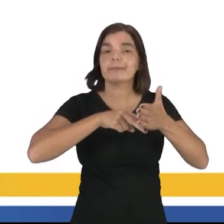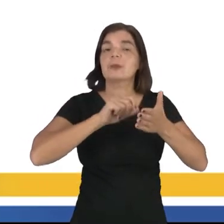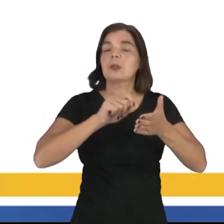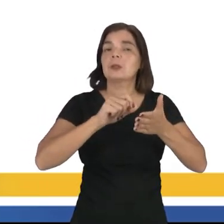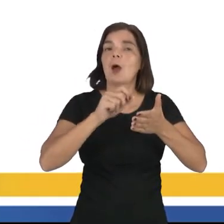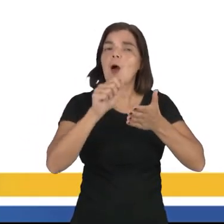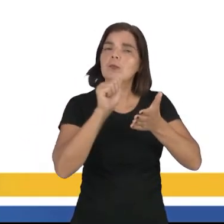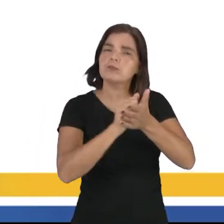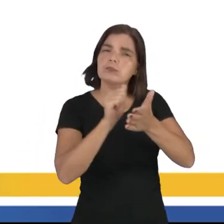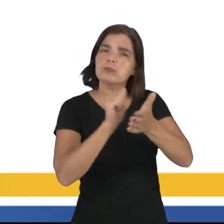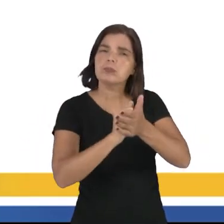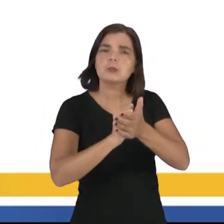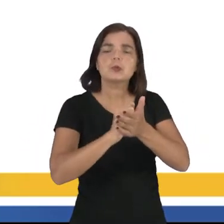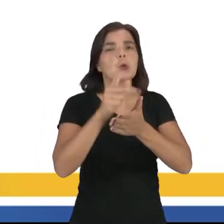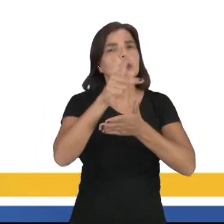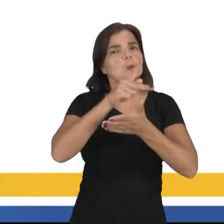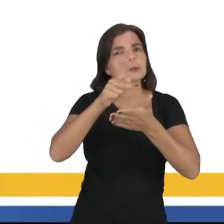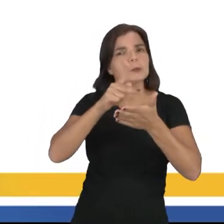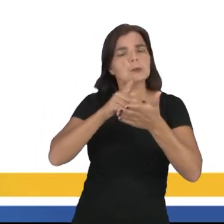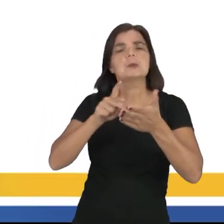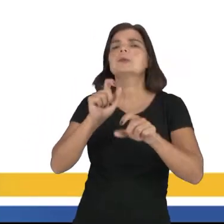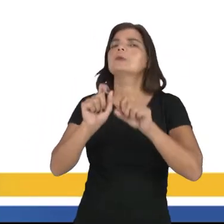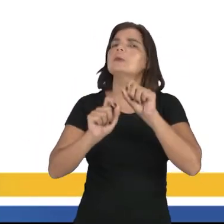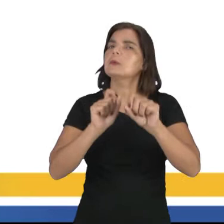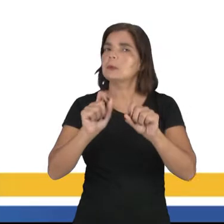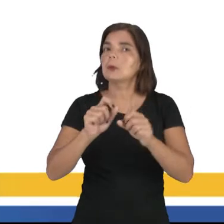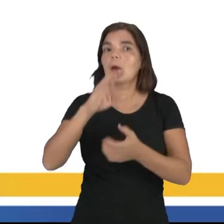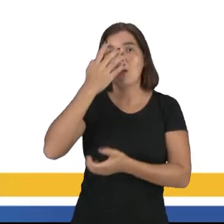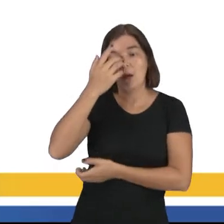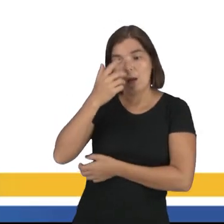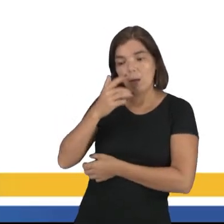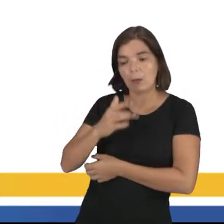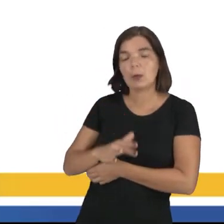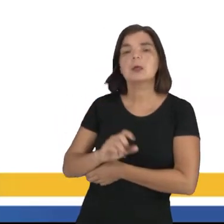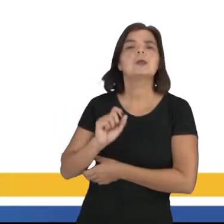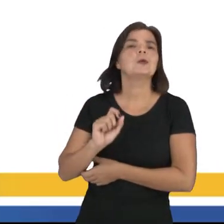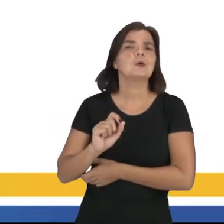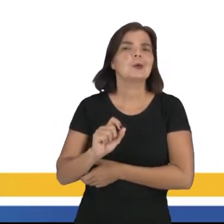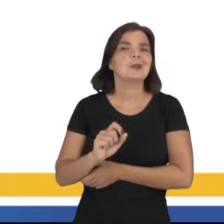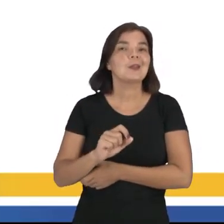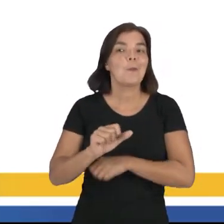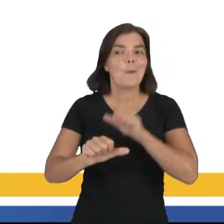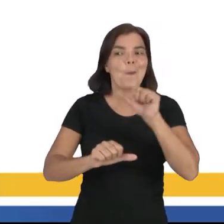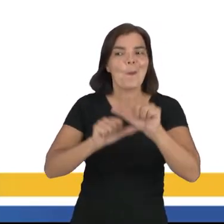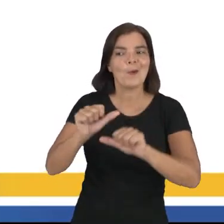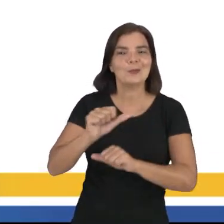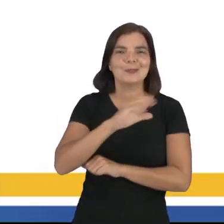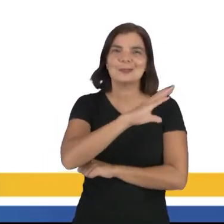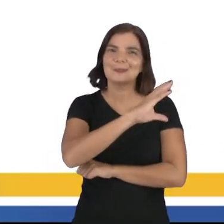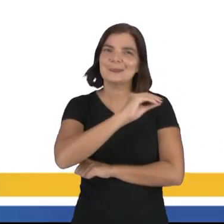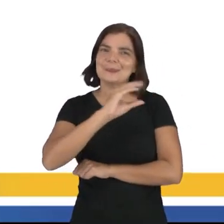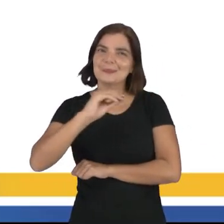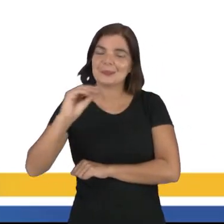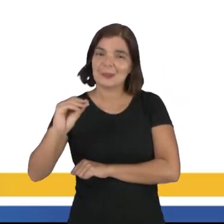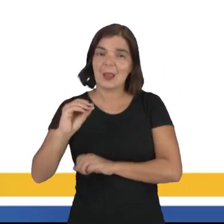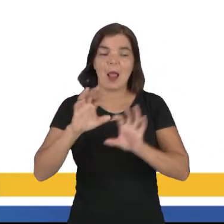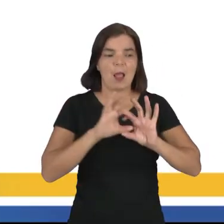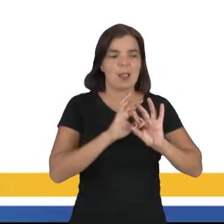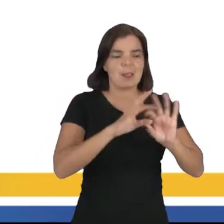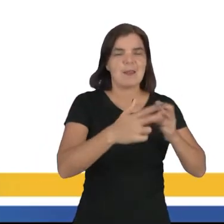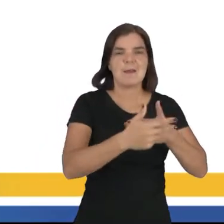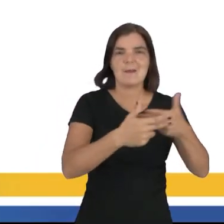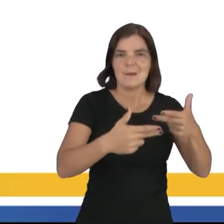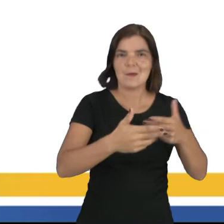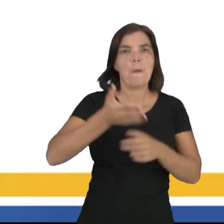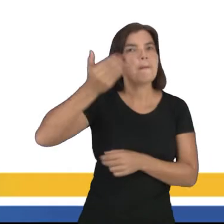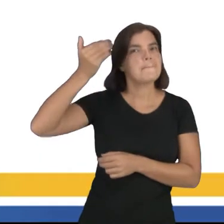letra desse poema, que a criança, ela se torna um adolescente. Então, ela deixa de fazer coisas